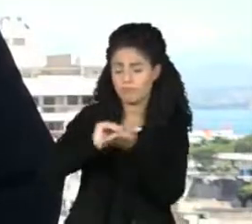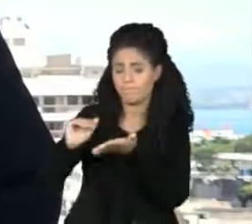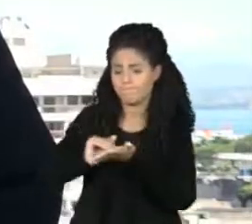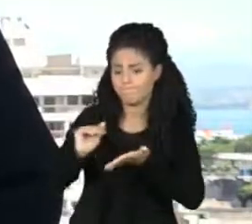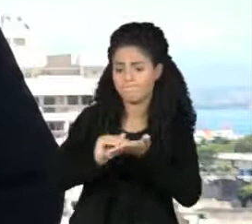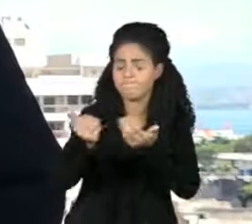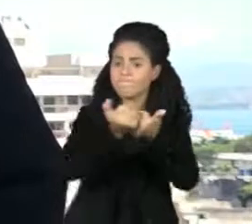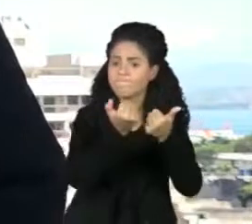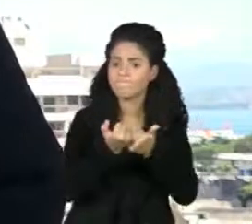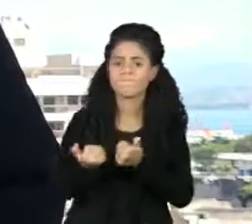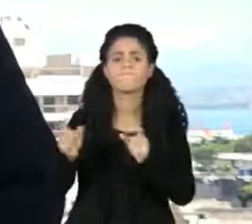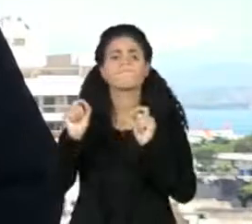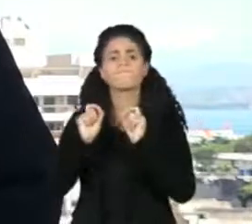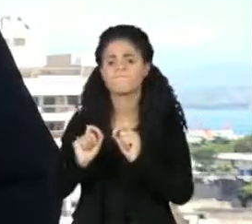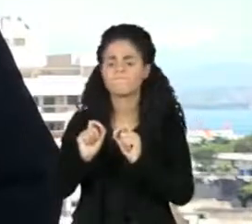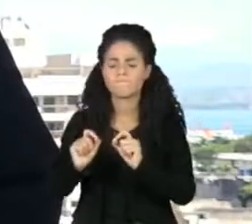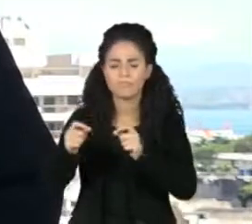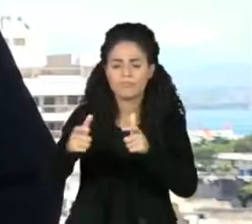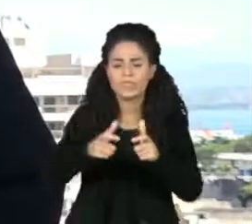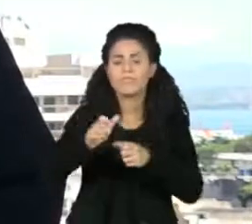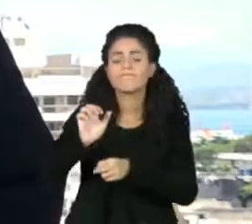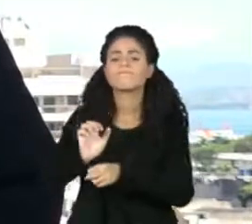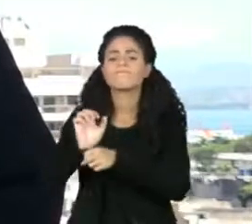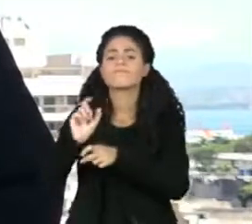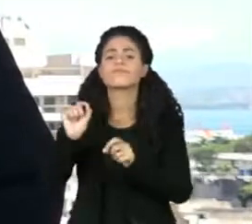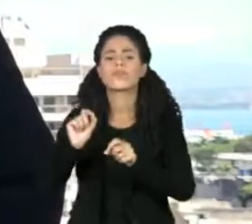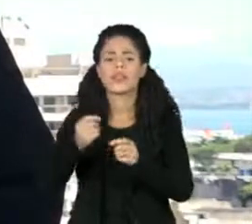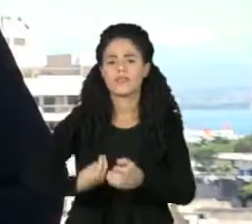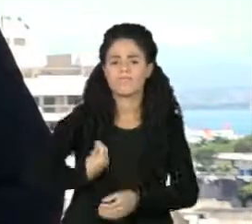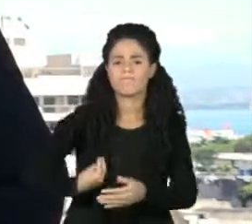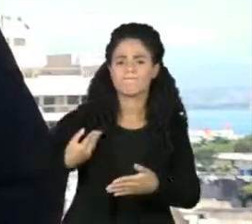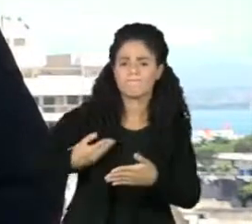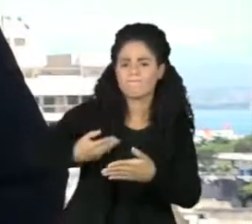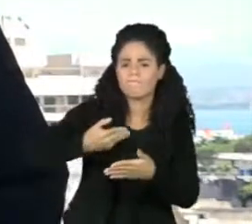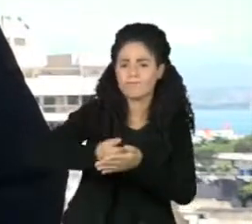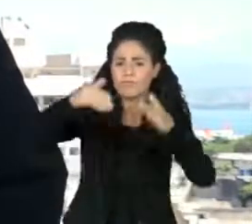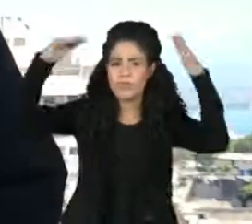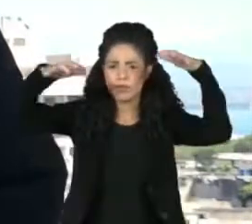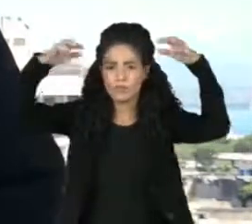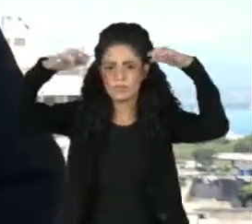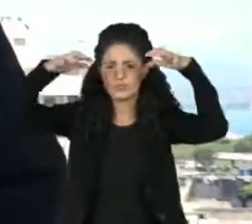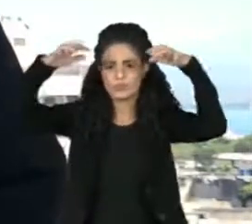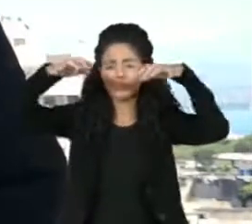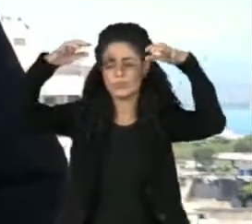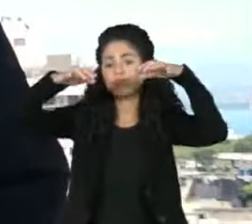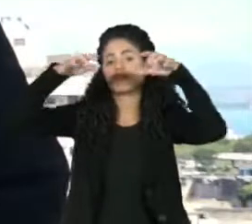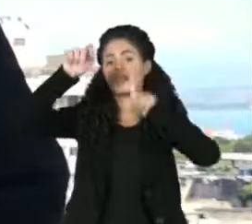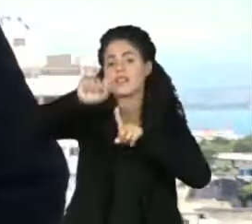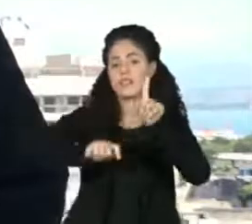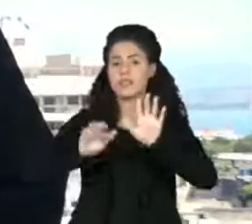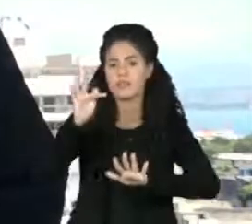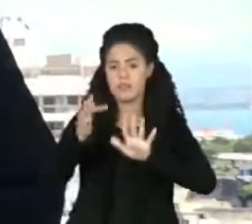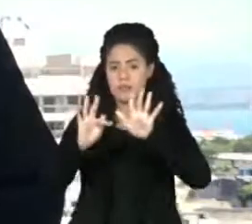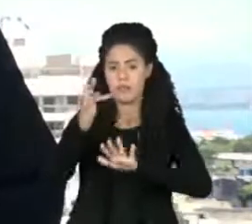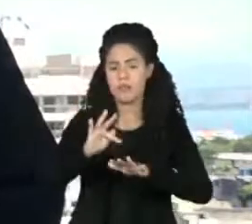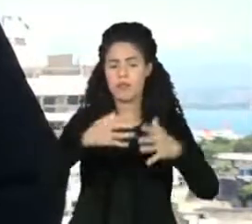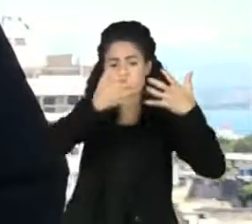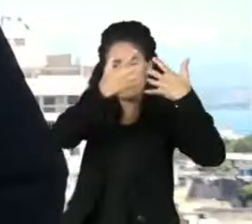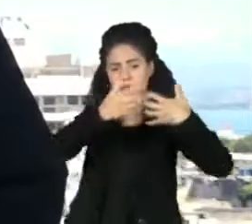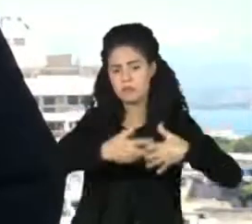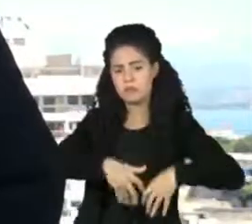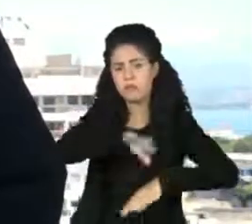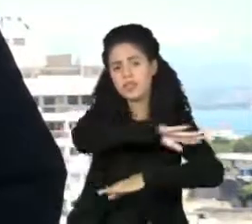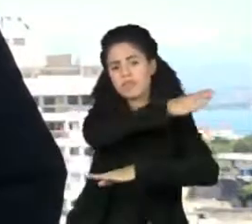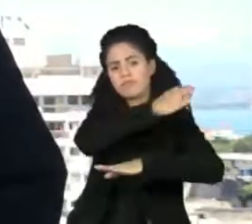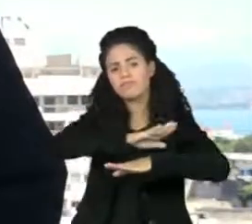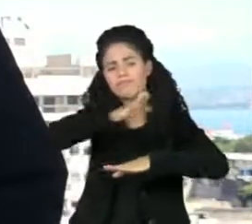o estado vive um dos anos de maior preocupação em relação as chuvas em fevereiro Petrópolis na região serrana